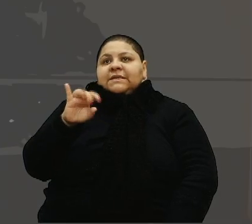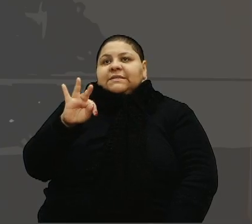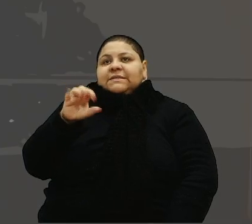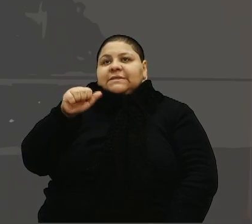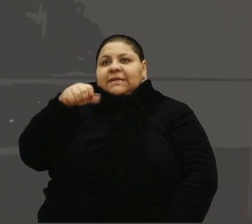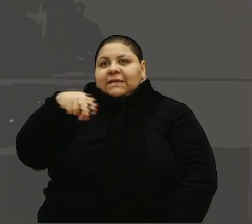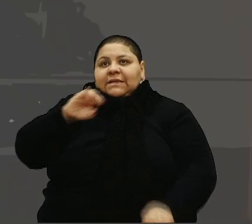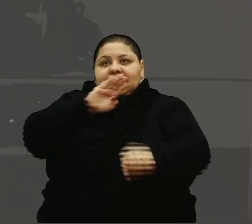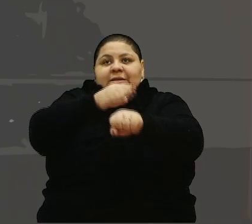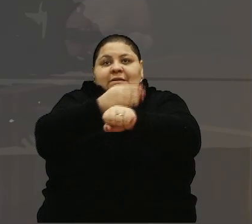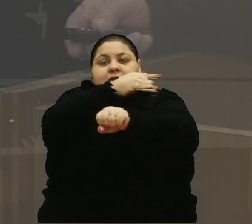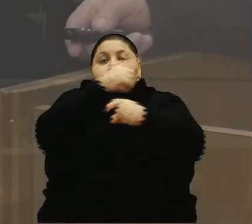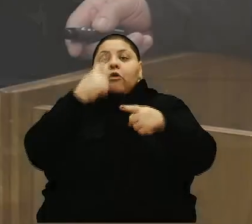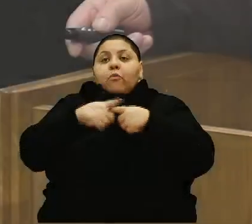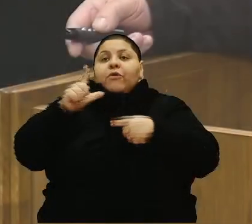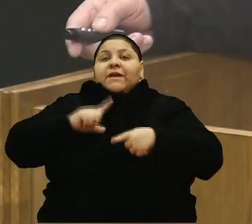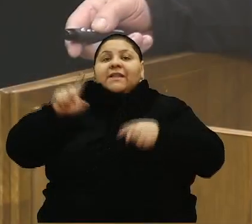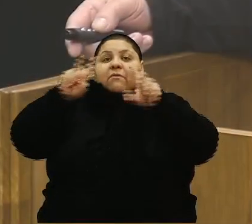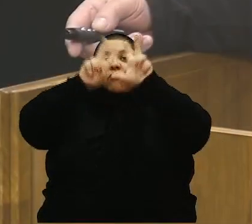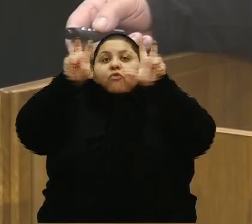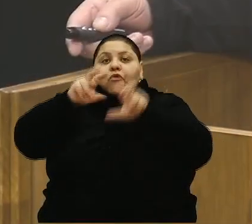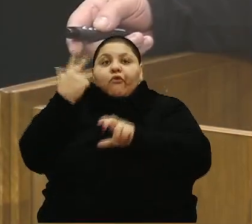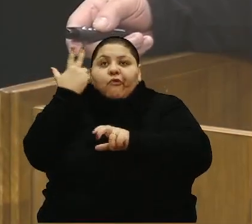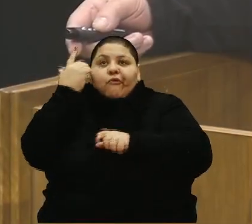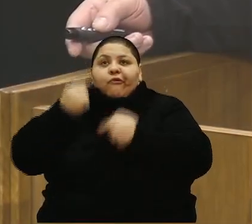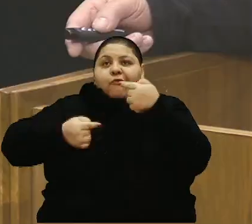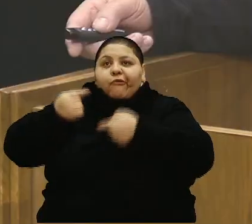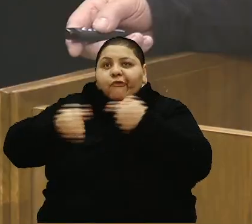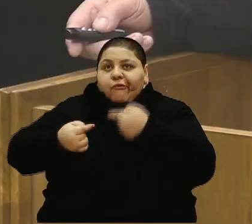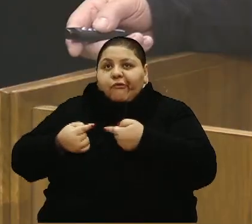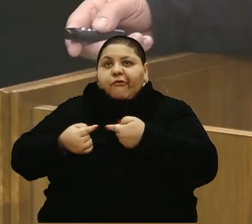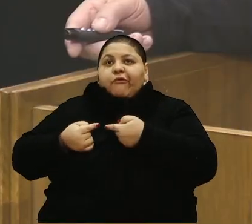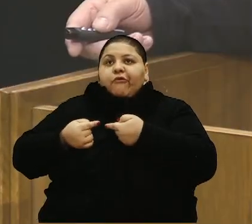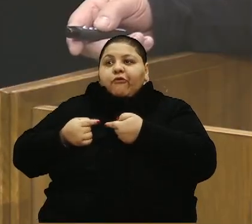temos temas comuns para discutir, especialmente com